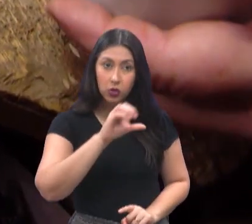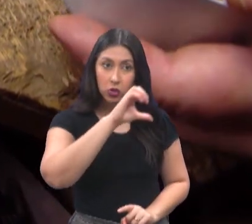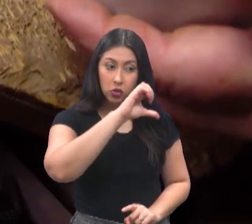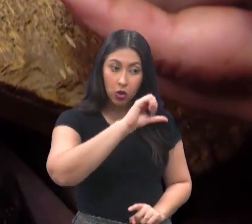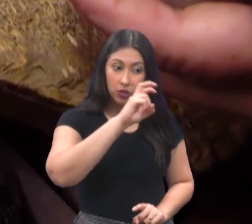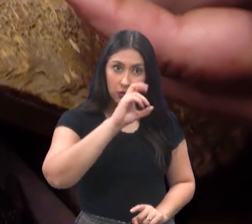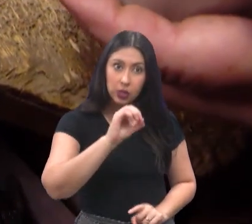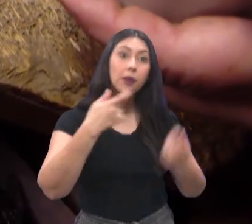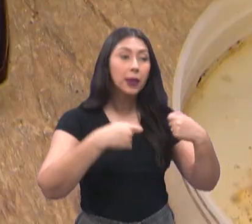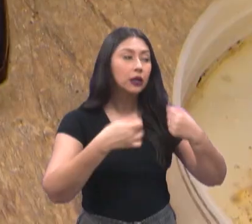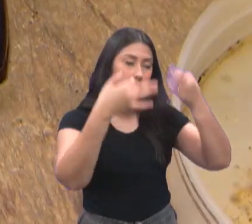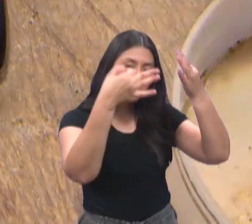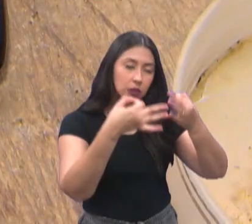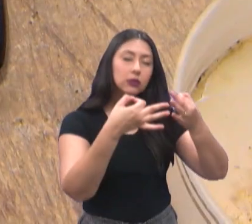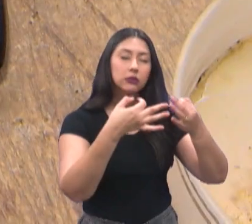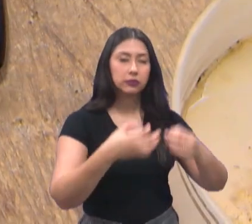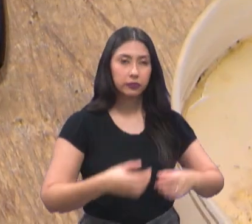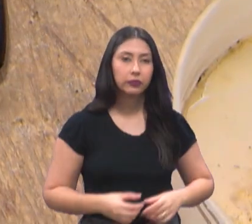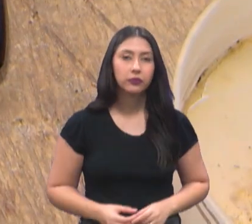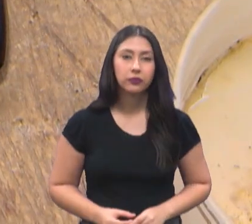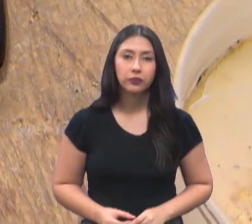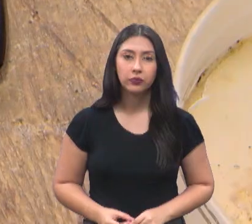ser pesada direitinho, né?